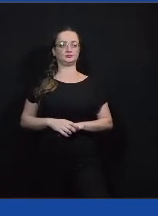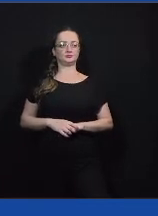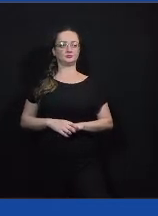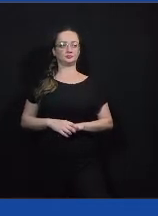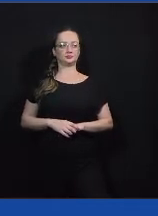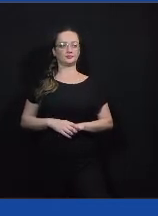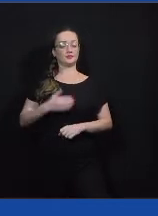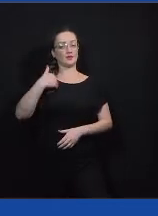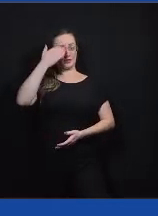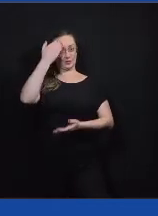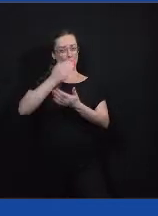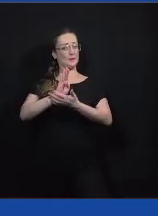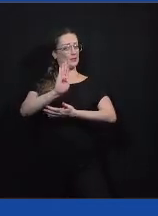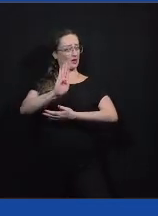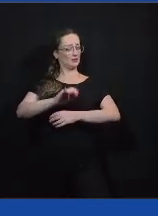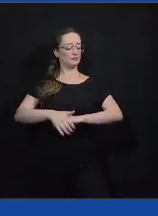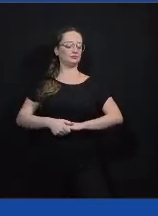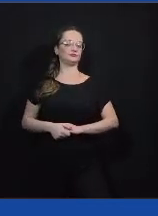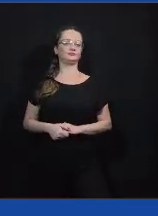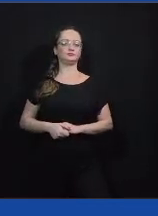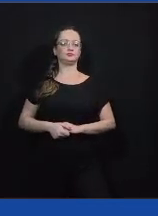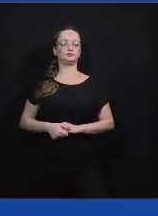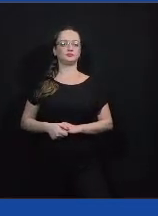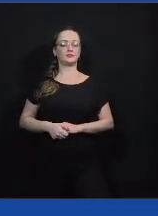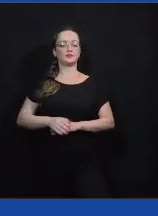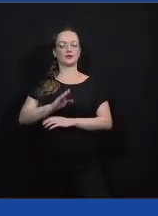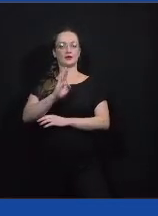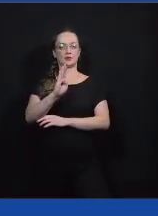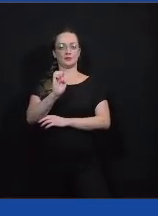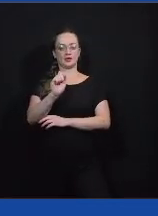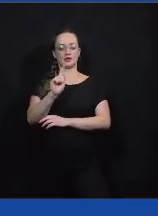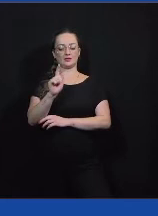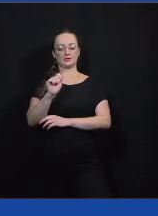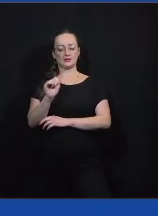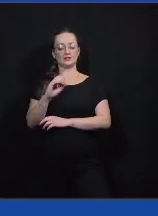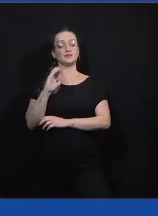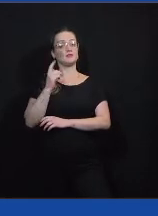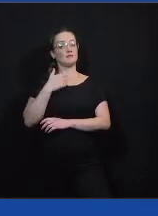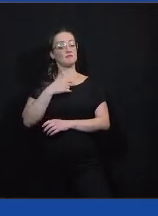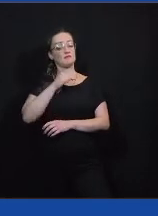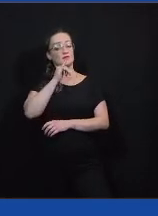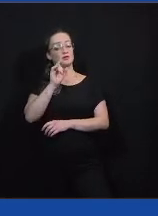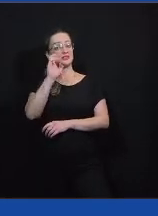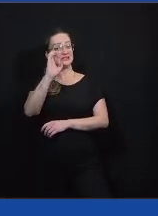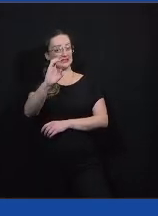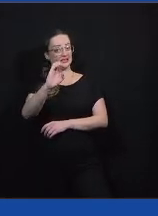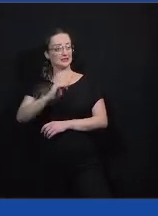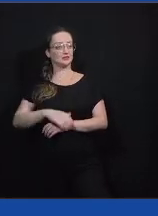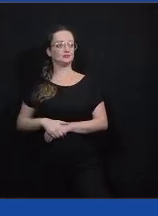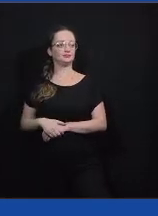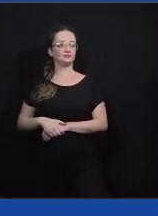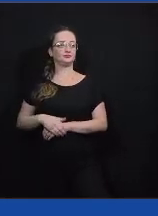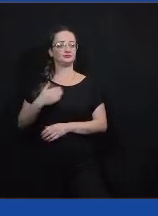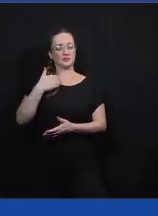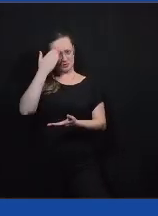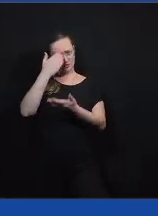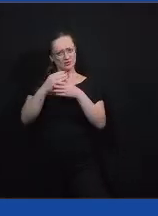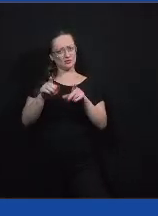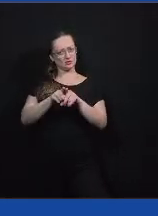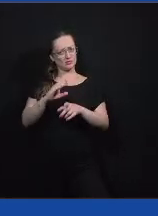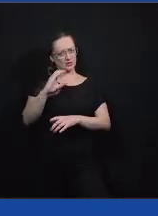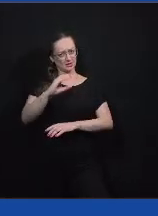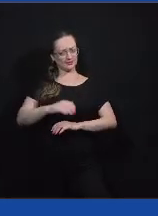eu acho que bem Oi Beatriz cabelo e esquecer e eu acho que é seu também